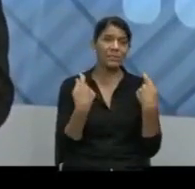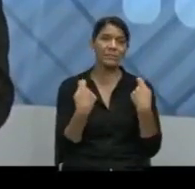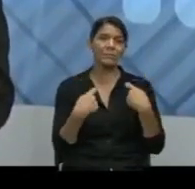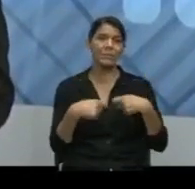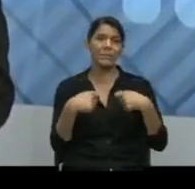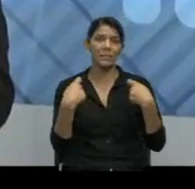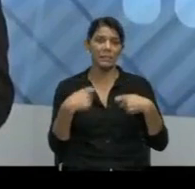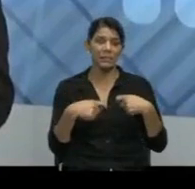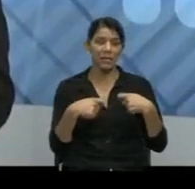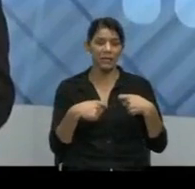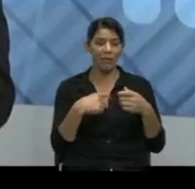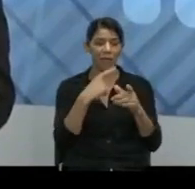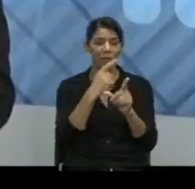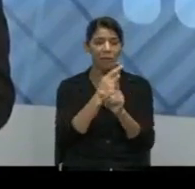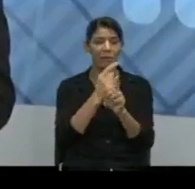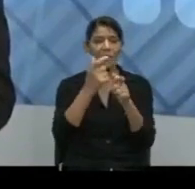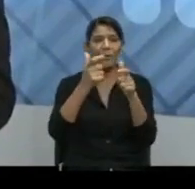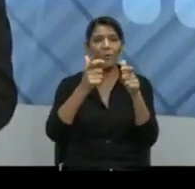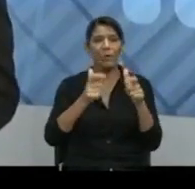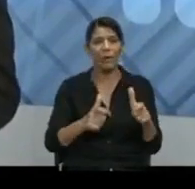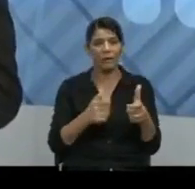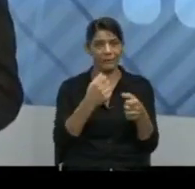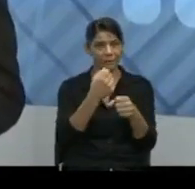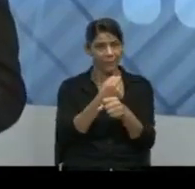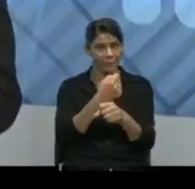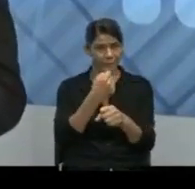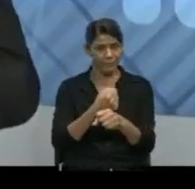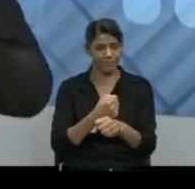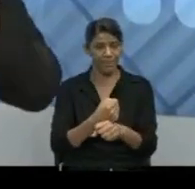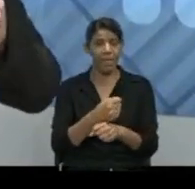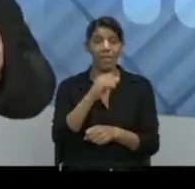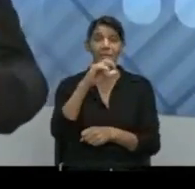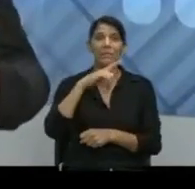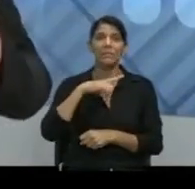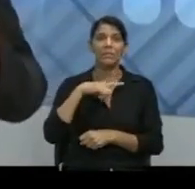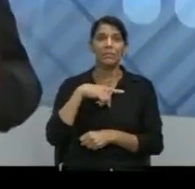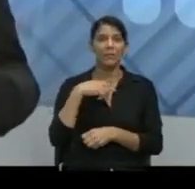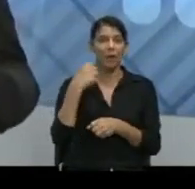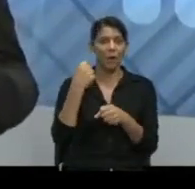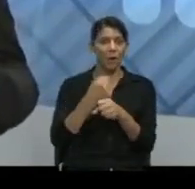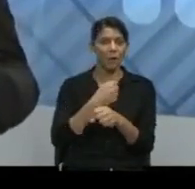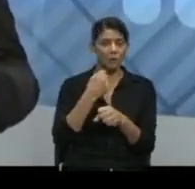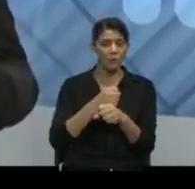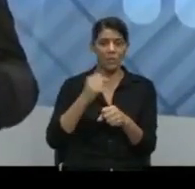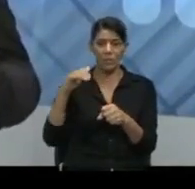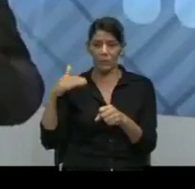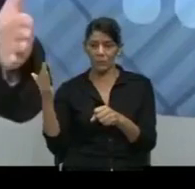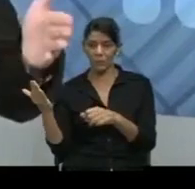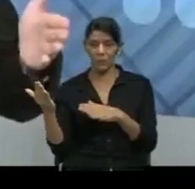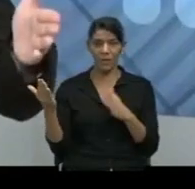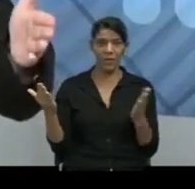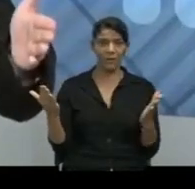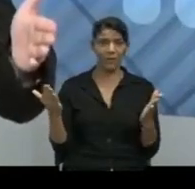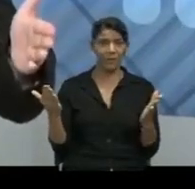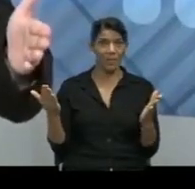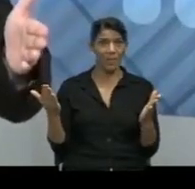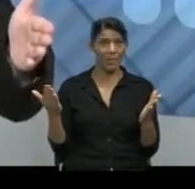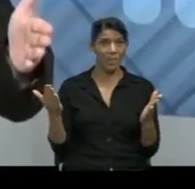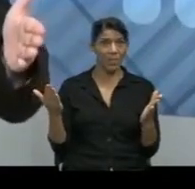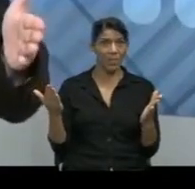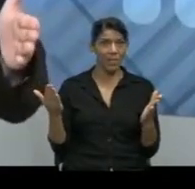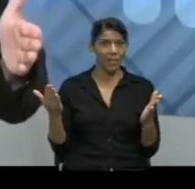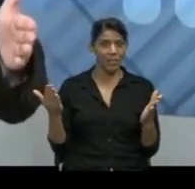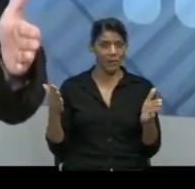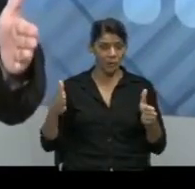precisava localizar aquela obra, ok? Se eu tivesse construções na lateral, eu poderia pregar o meu gabarito